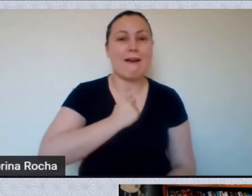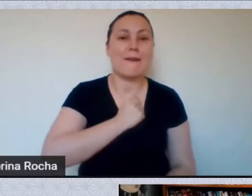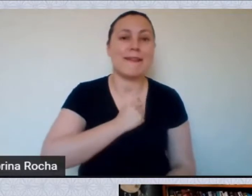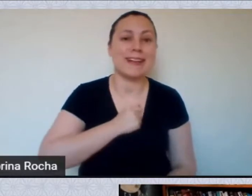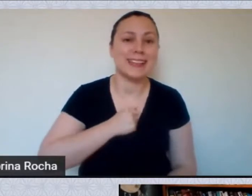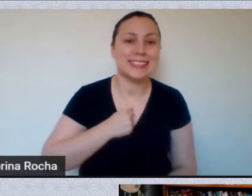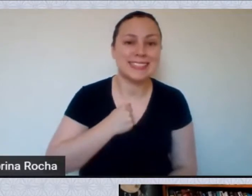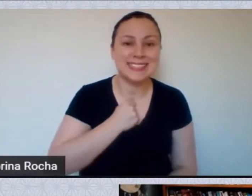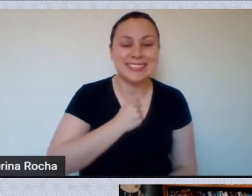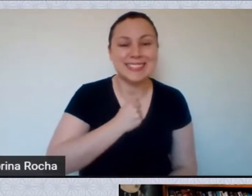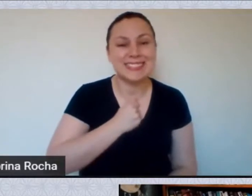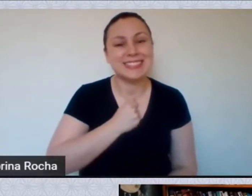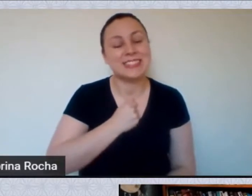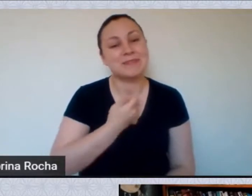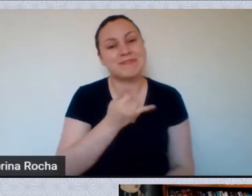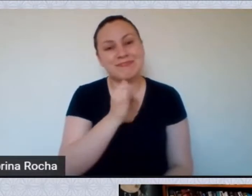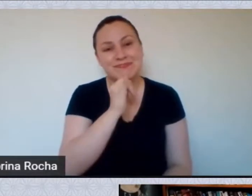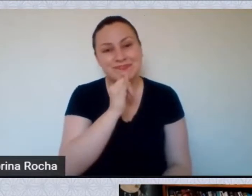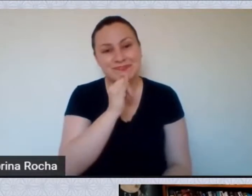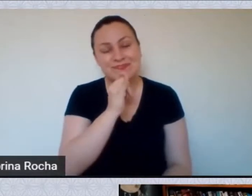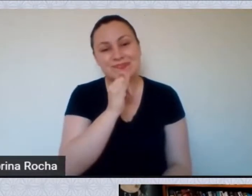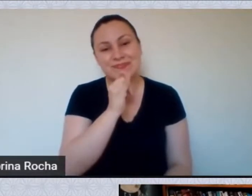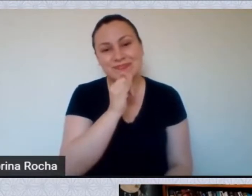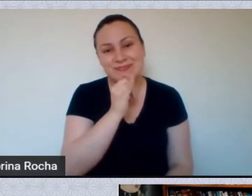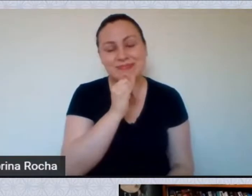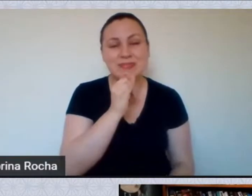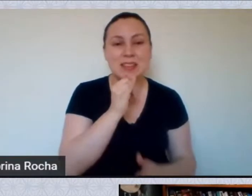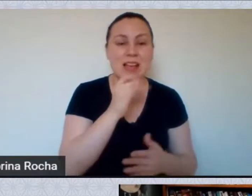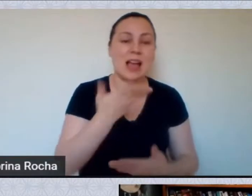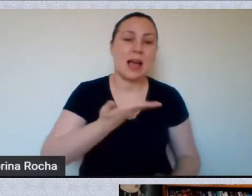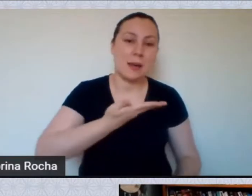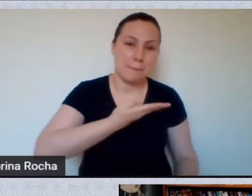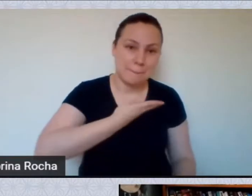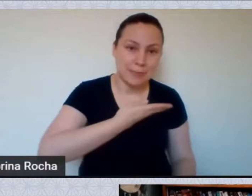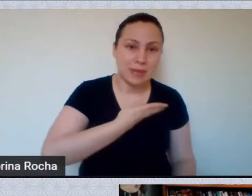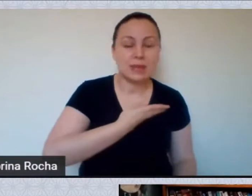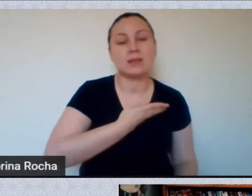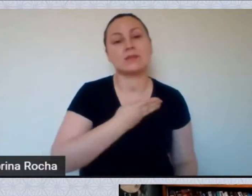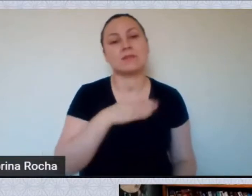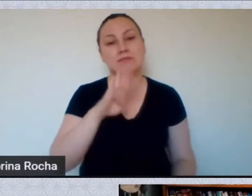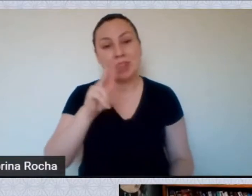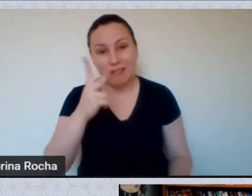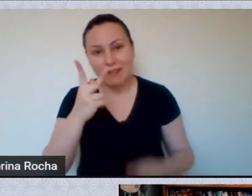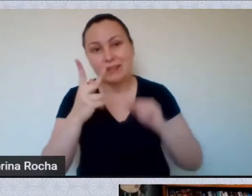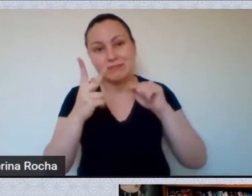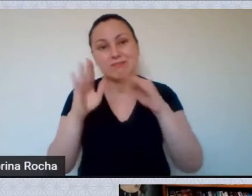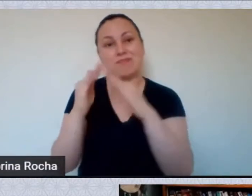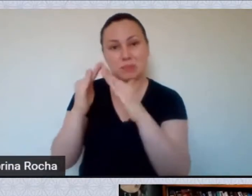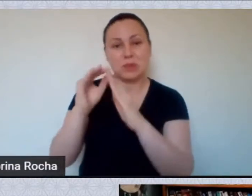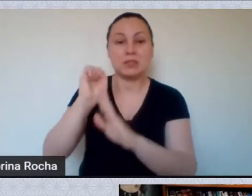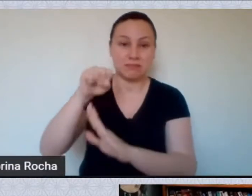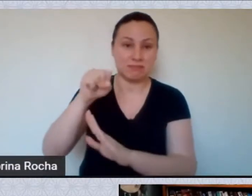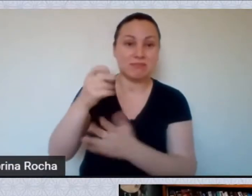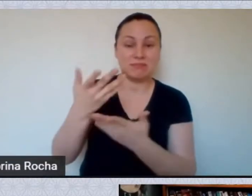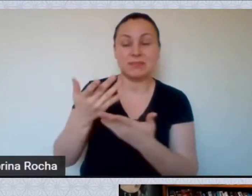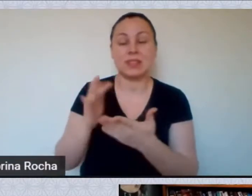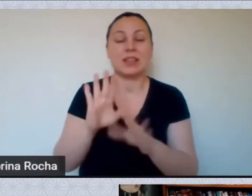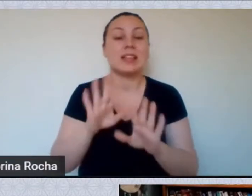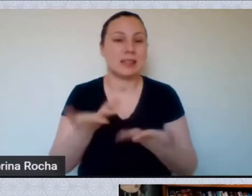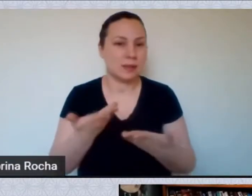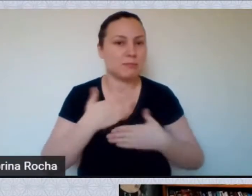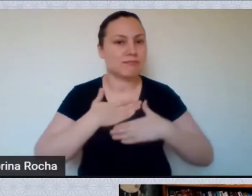eu venho, infelizmente, mas eu tenho muitos amigos queridos na cidade. E então, para mim, é sempre um